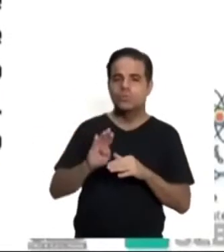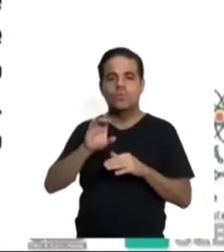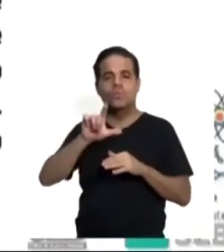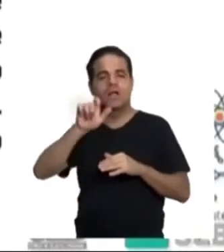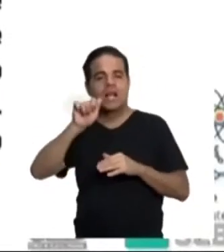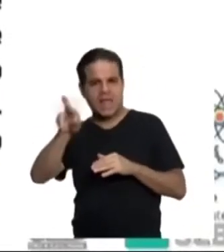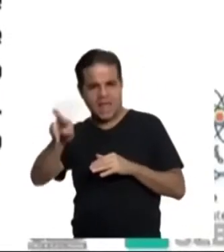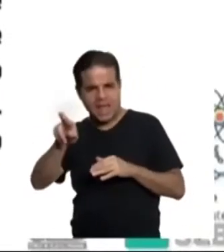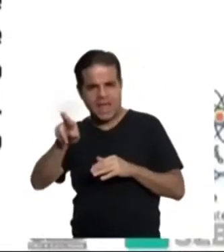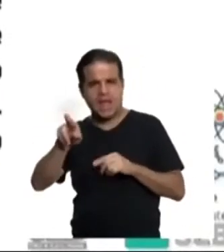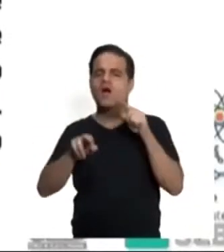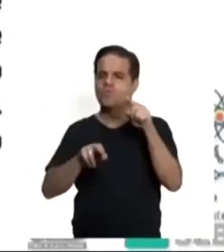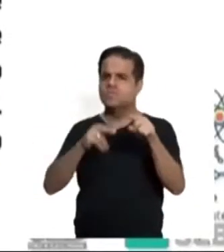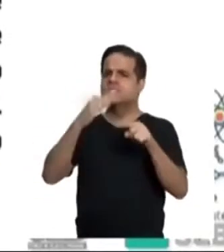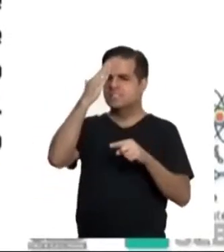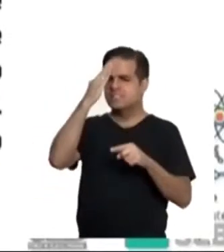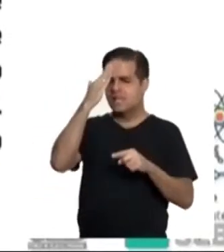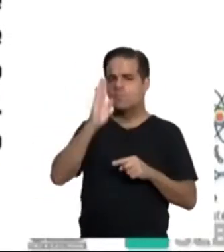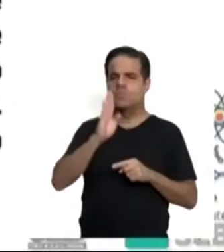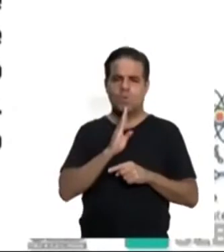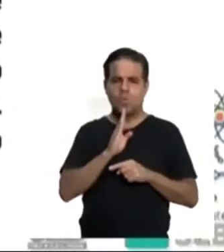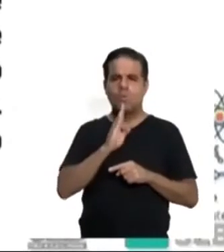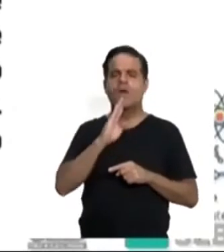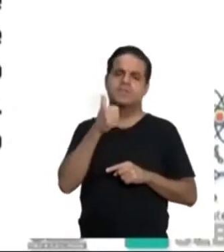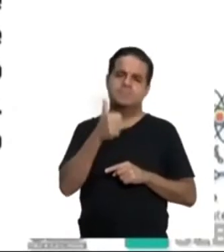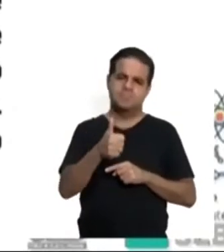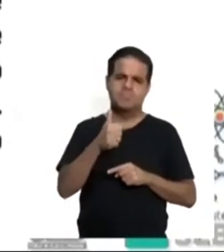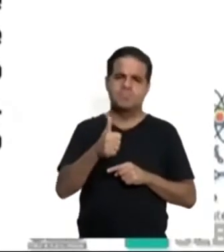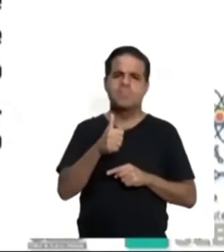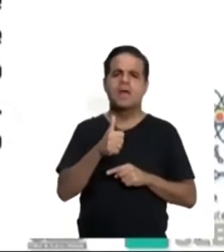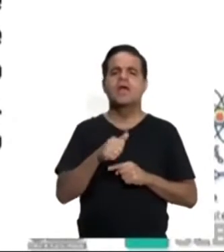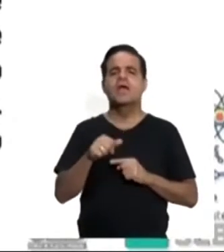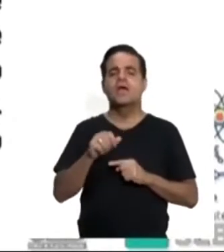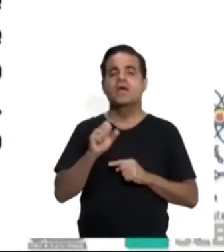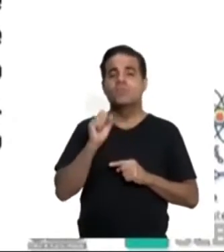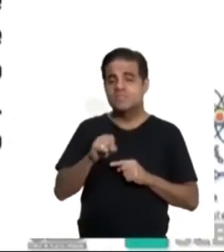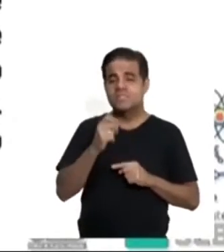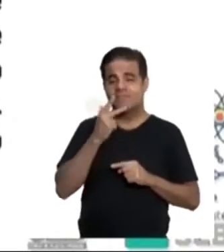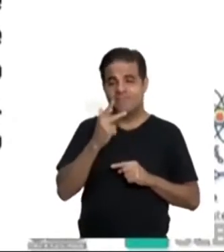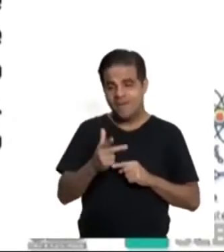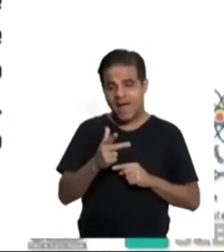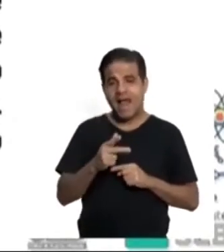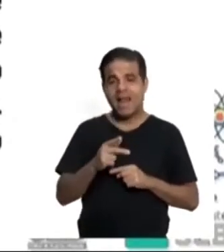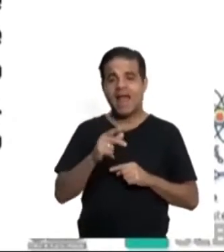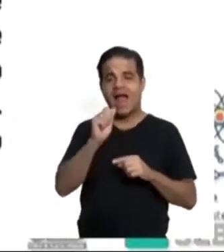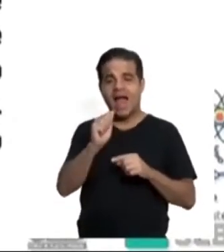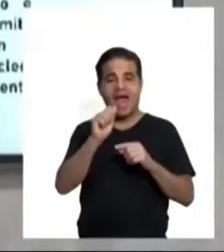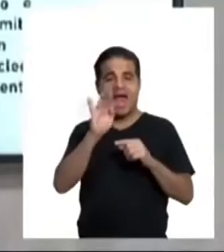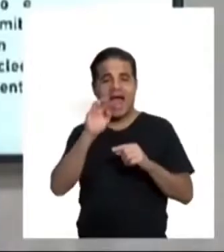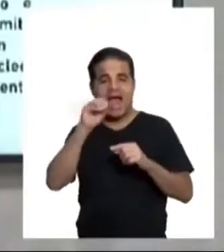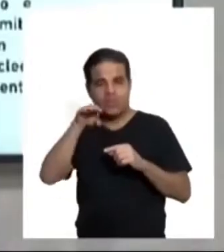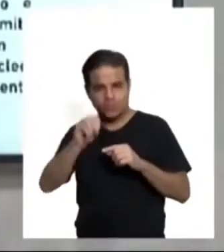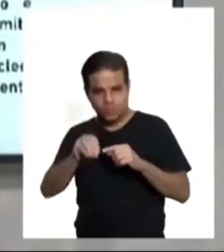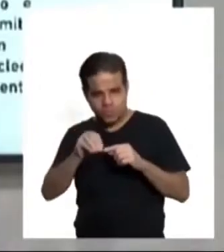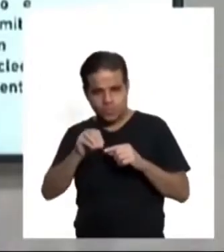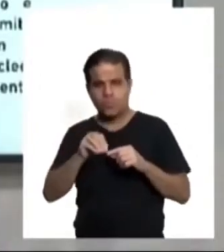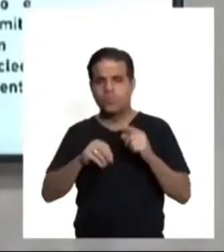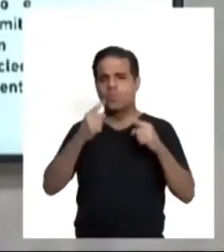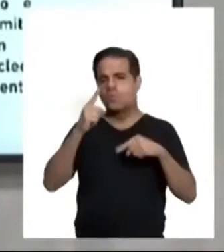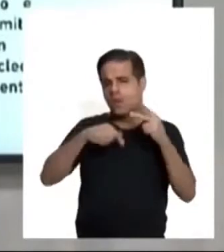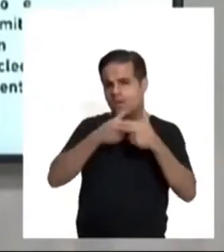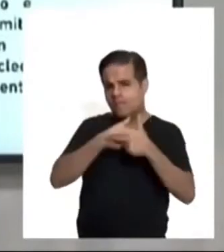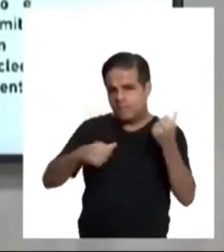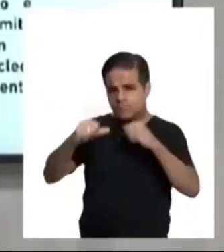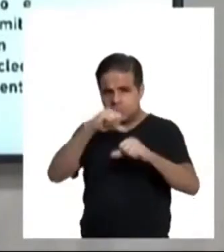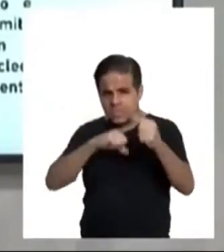Bom, você sabe, você conhece muito bem que quando se fala em átomo, quando se fala em um elemento químico,